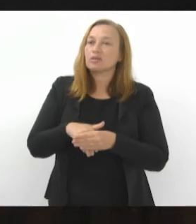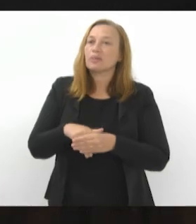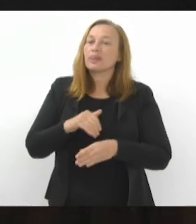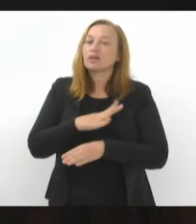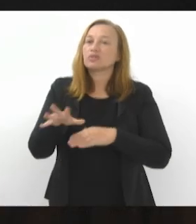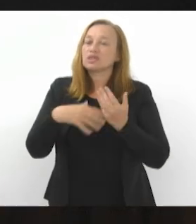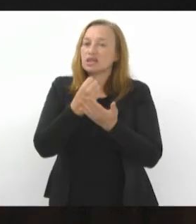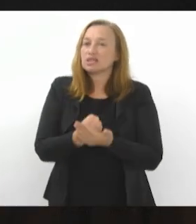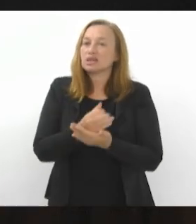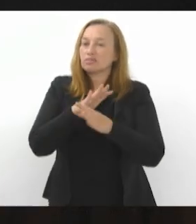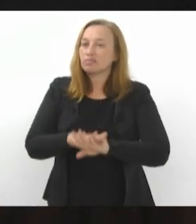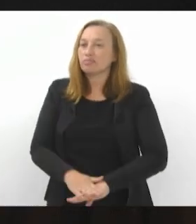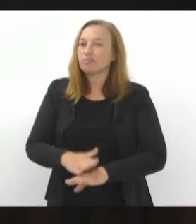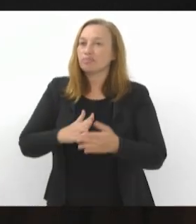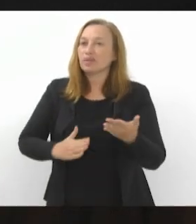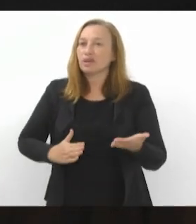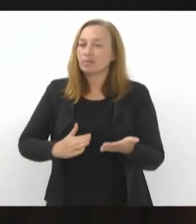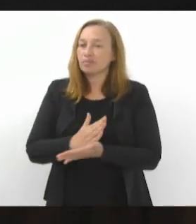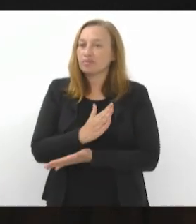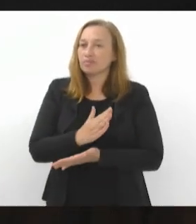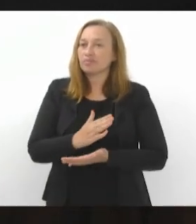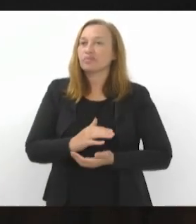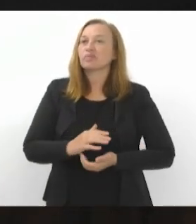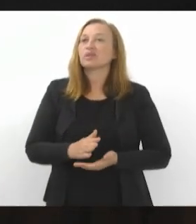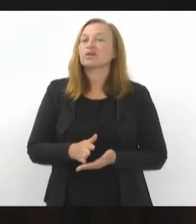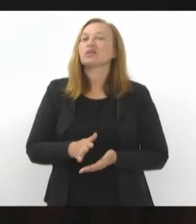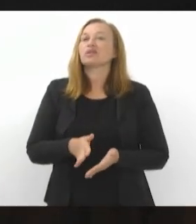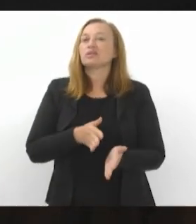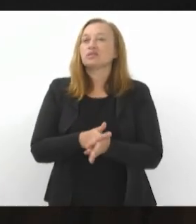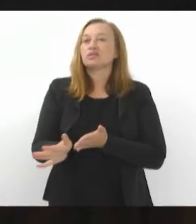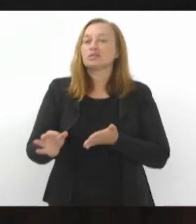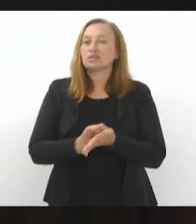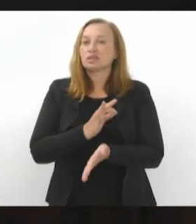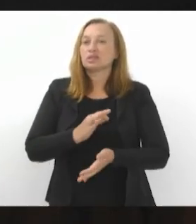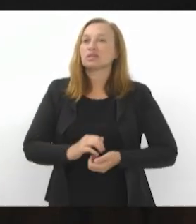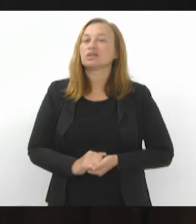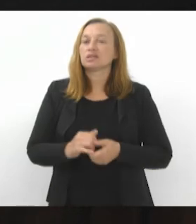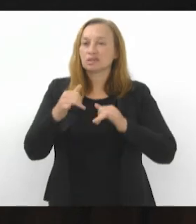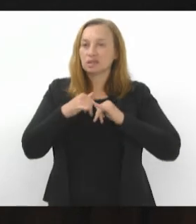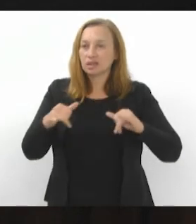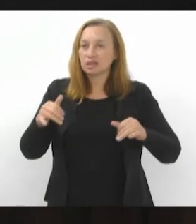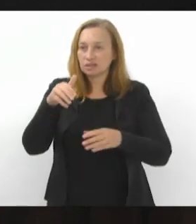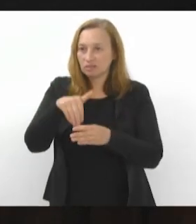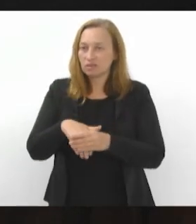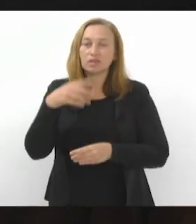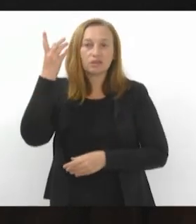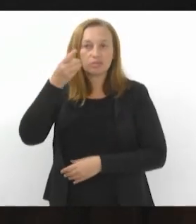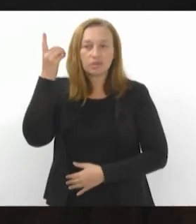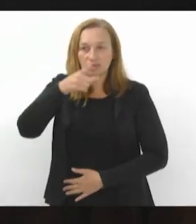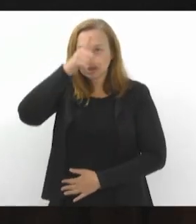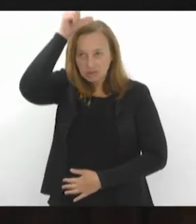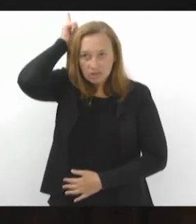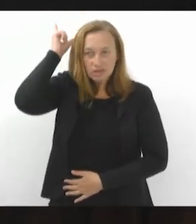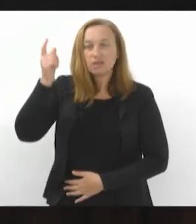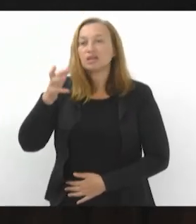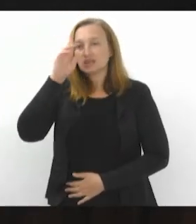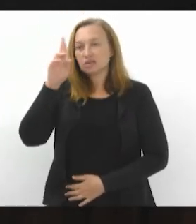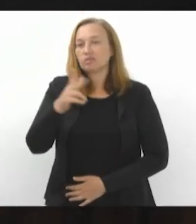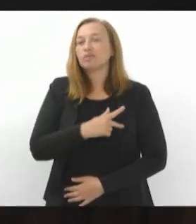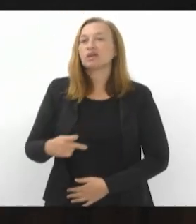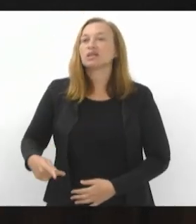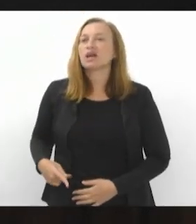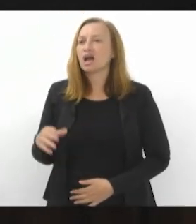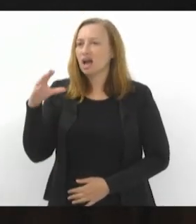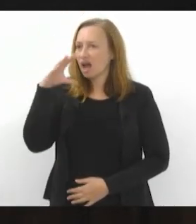votação, os senhores que aprovam permaneçam como estão. Aprovado, vai autógrafo. Para a declaração de voto, o deputado Luiz Paulo. Senhor presidente,